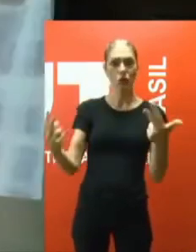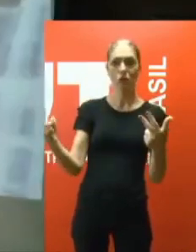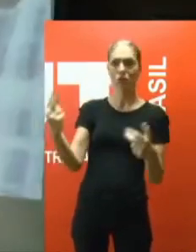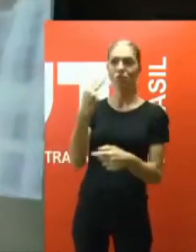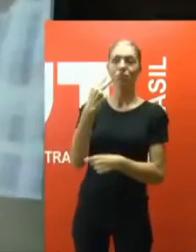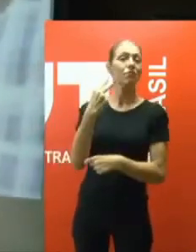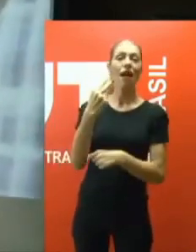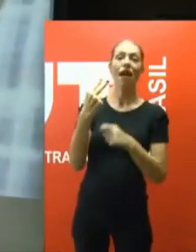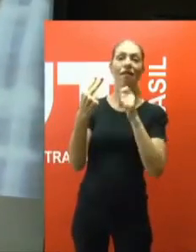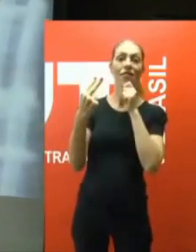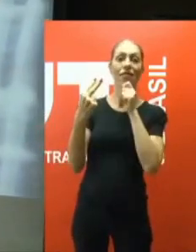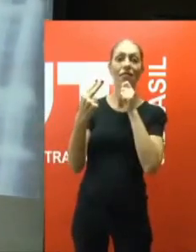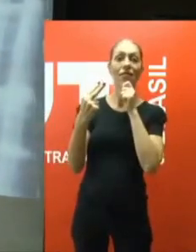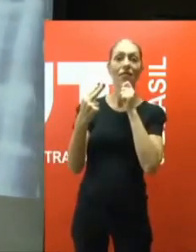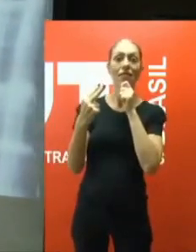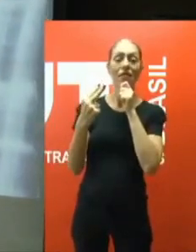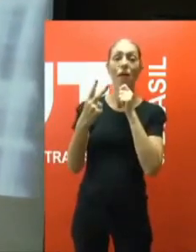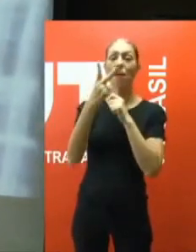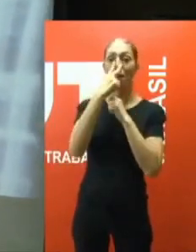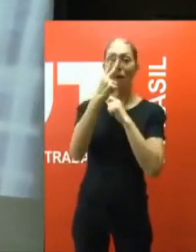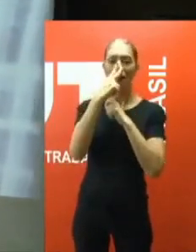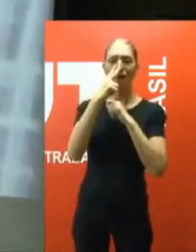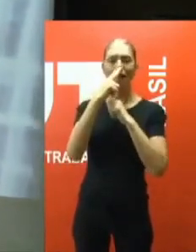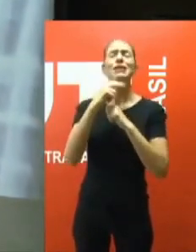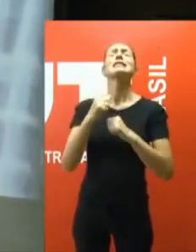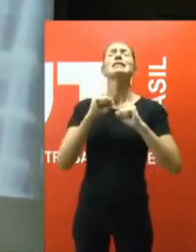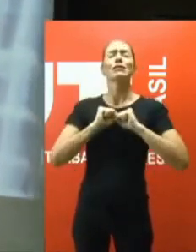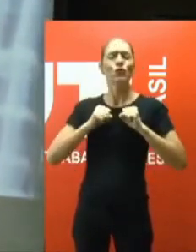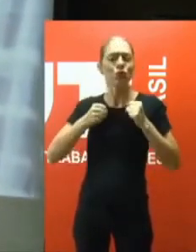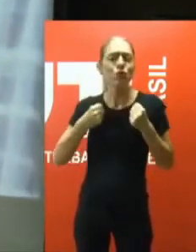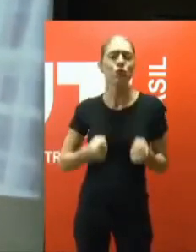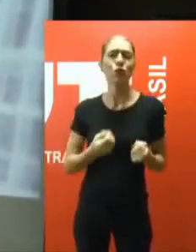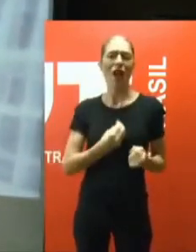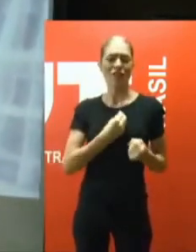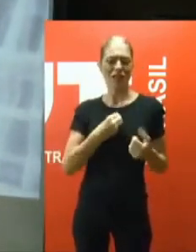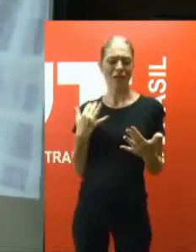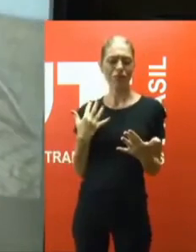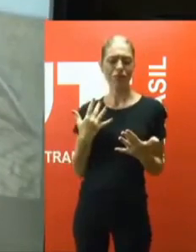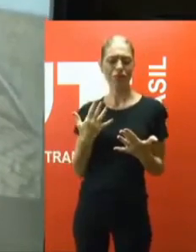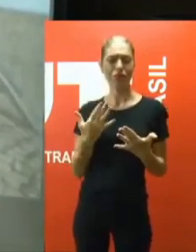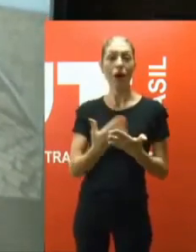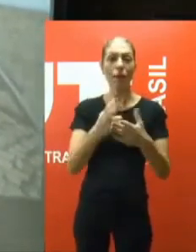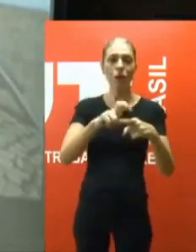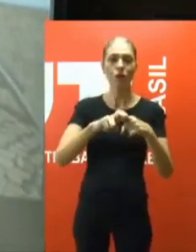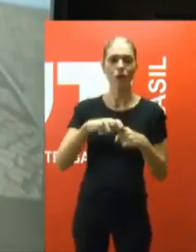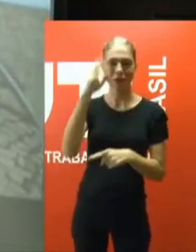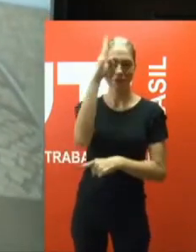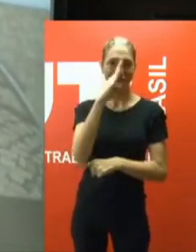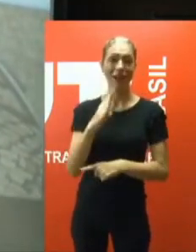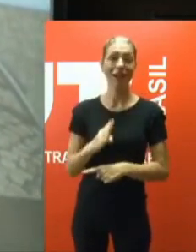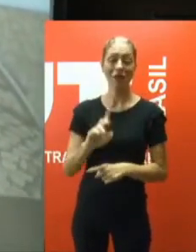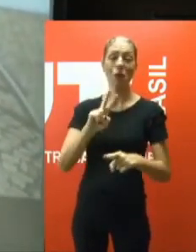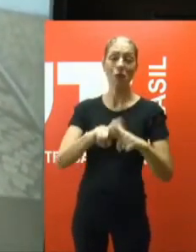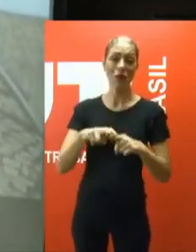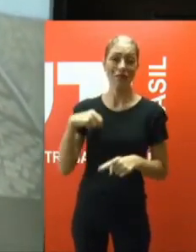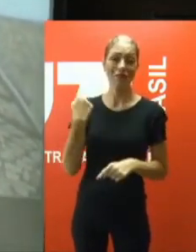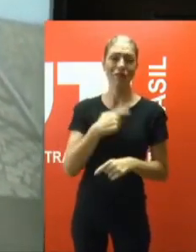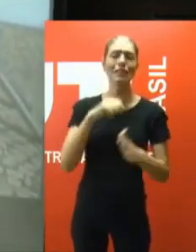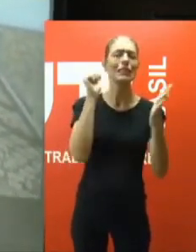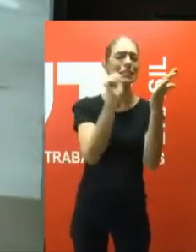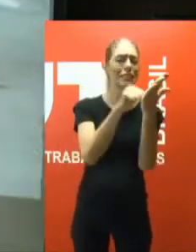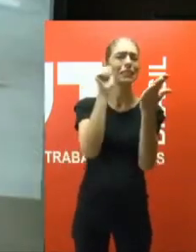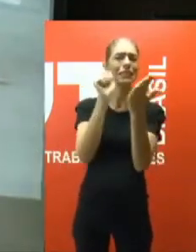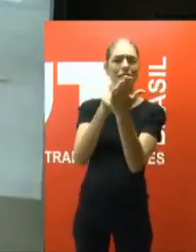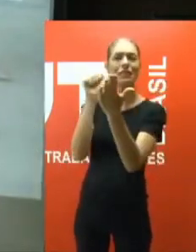trabalho. Que deu o sangue a vida inteira por esse país. E também que está batendo de porta em